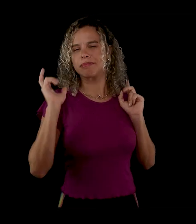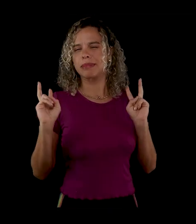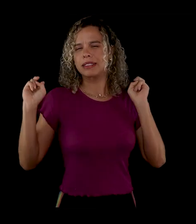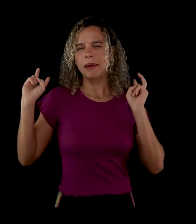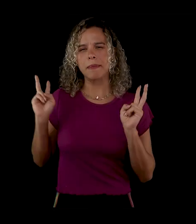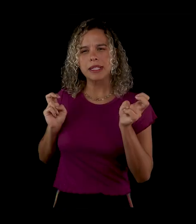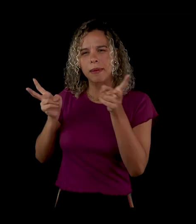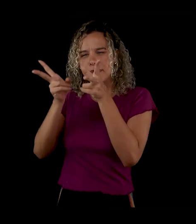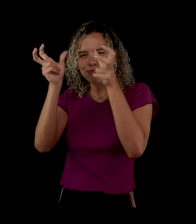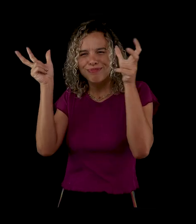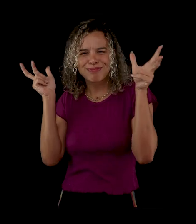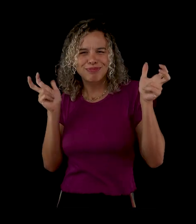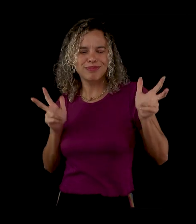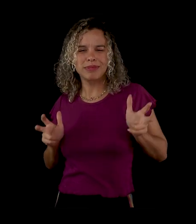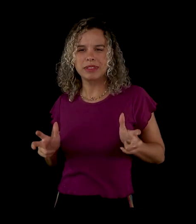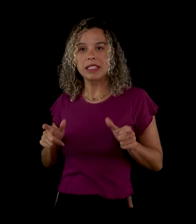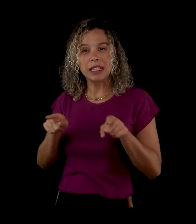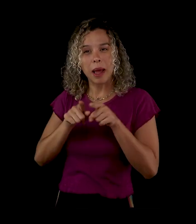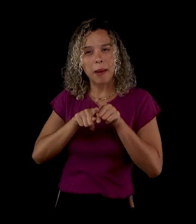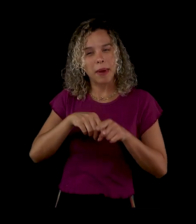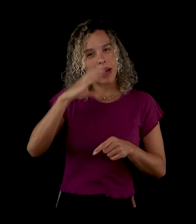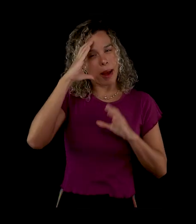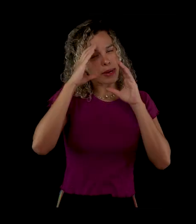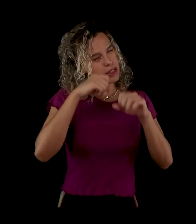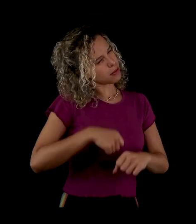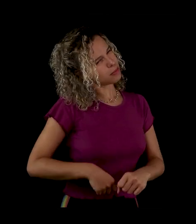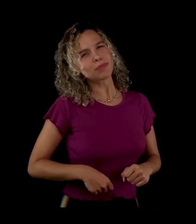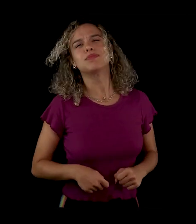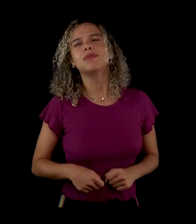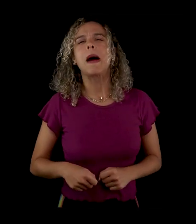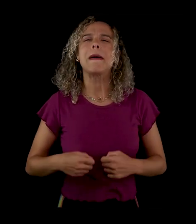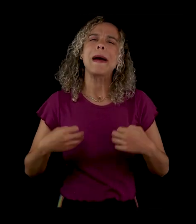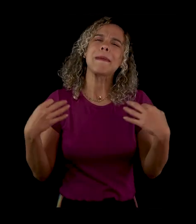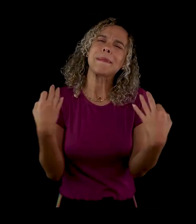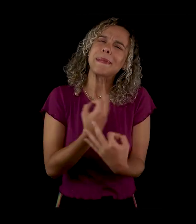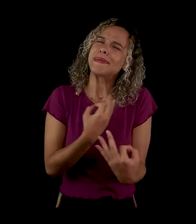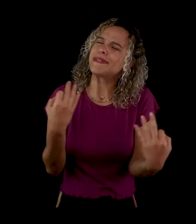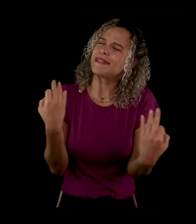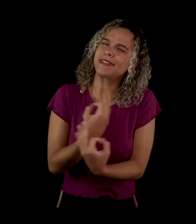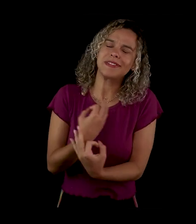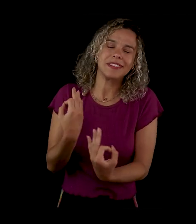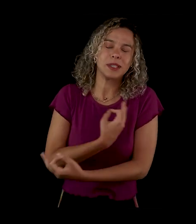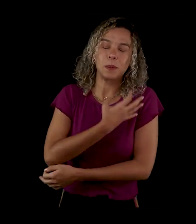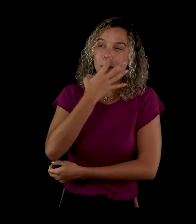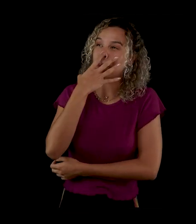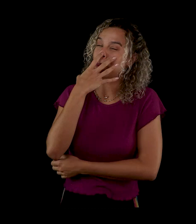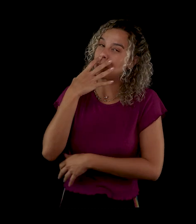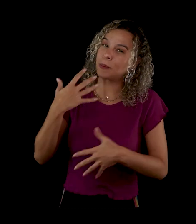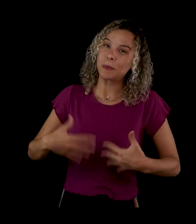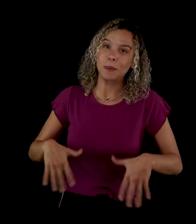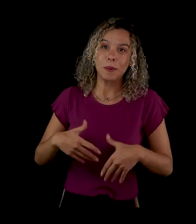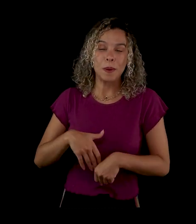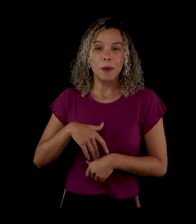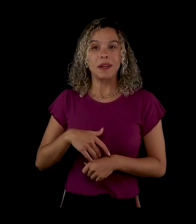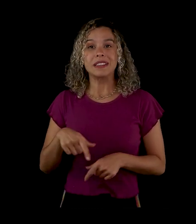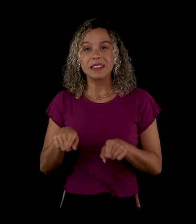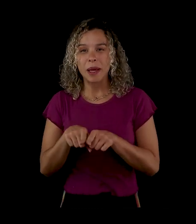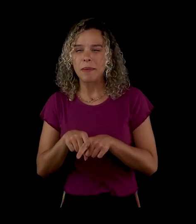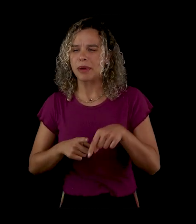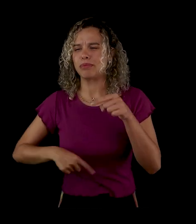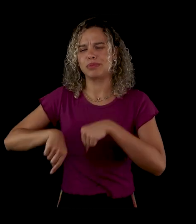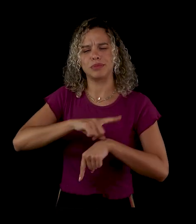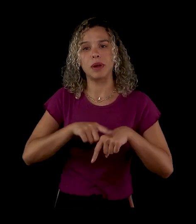trás. A capacidade de cabecear, extraordinária, era fulminante e